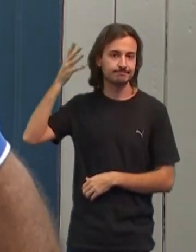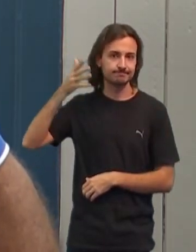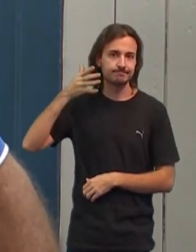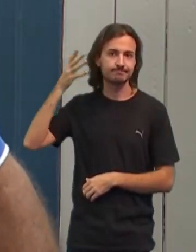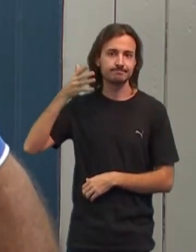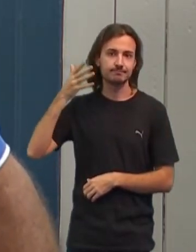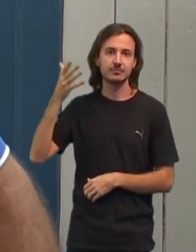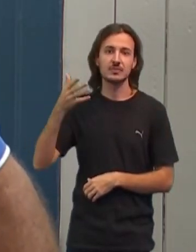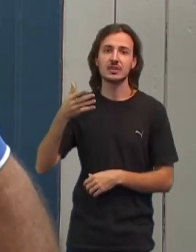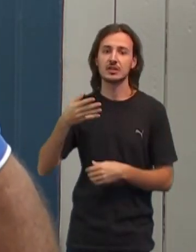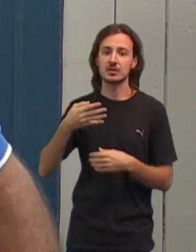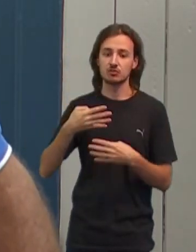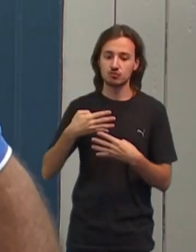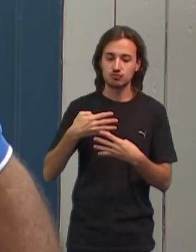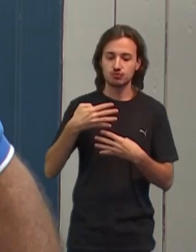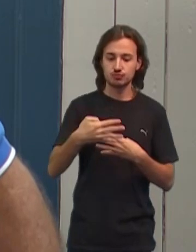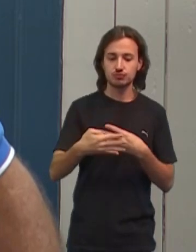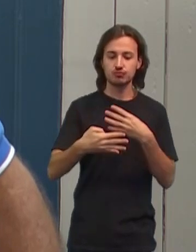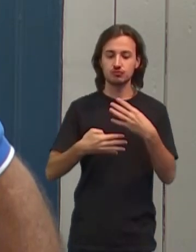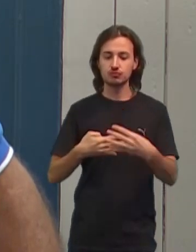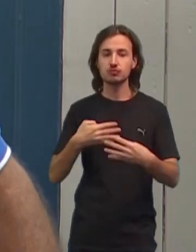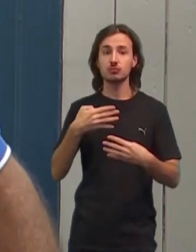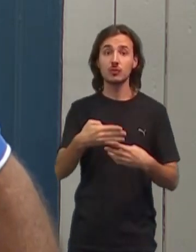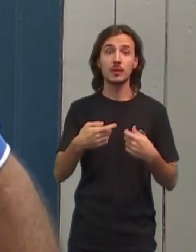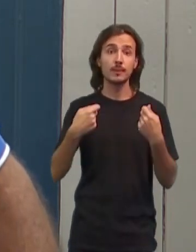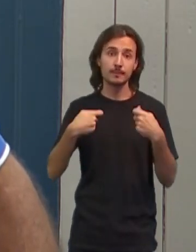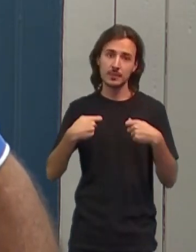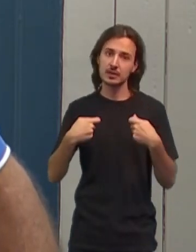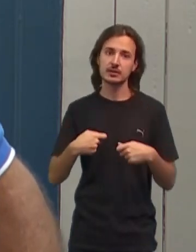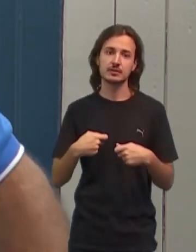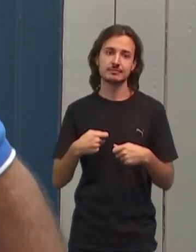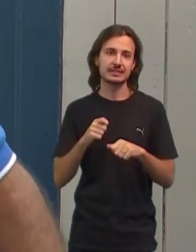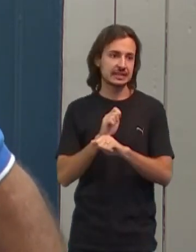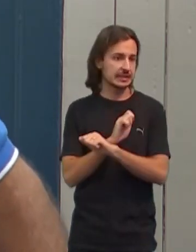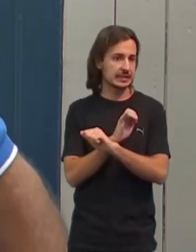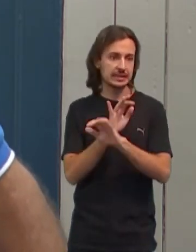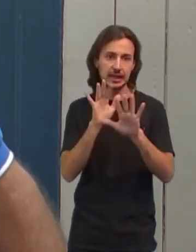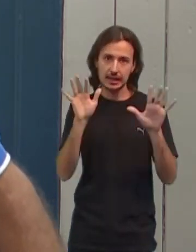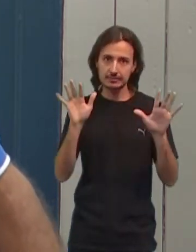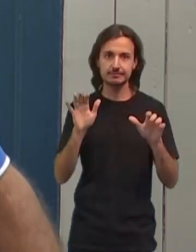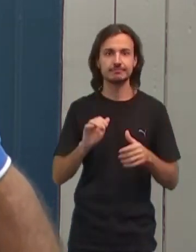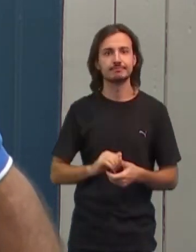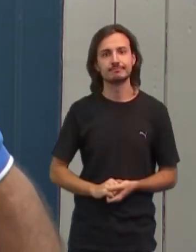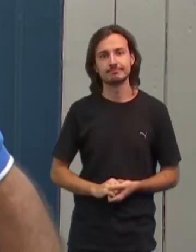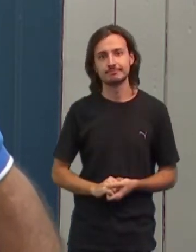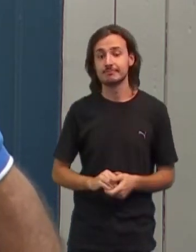todo quadrimestre pela Prefeitura das Contas Públicas? Foi na nossa cara.